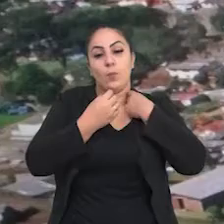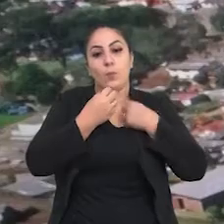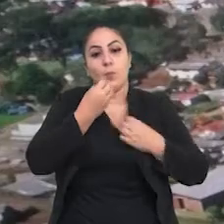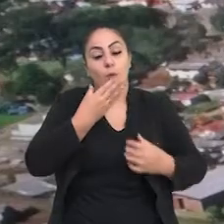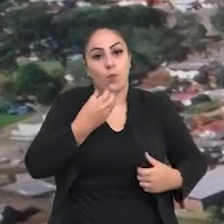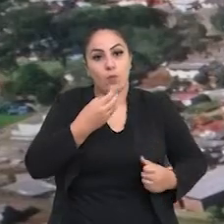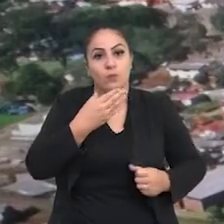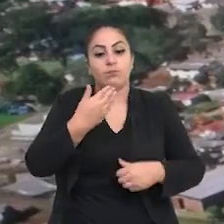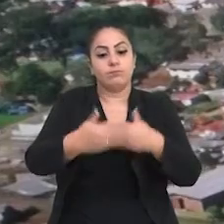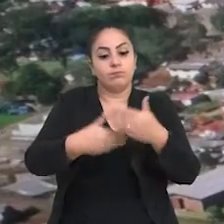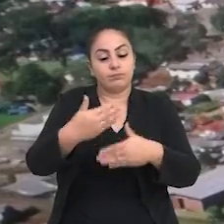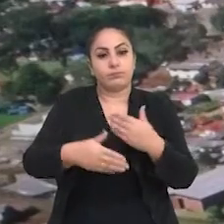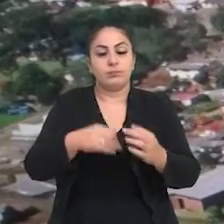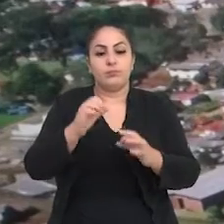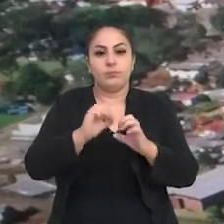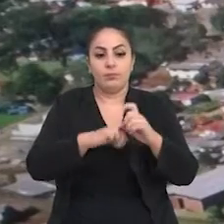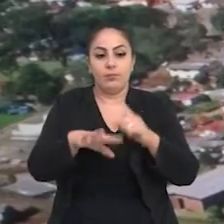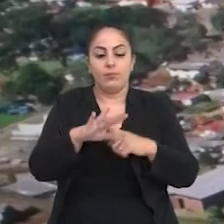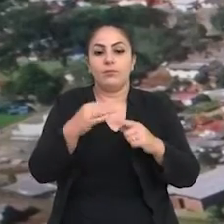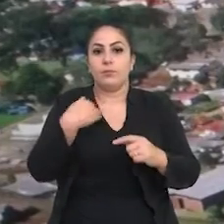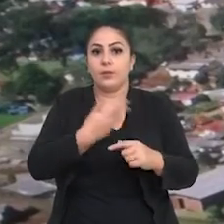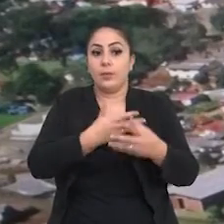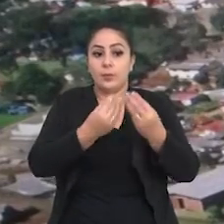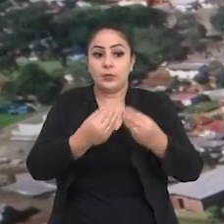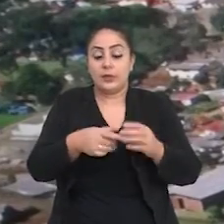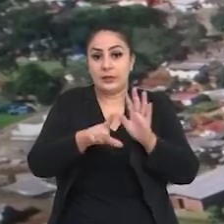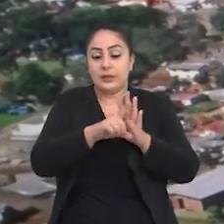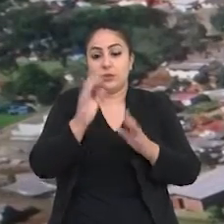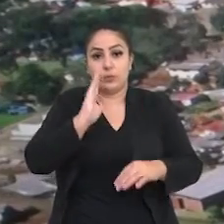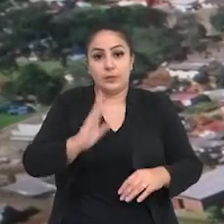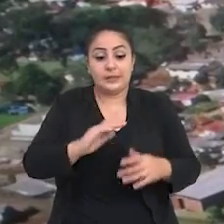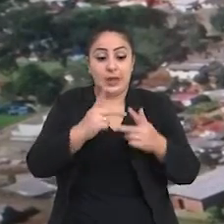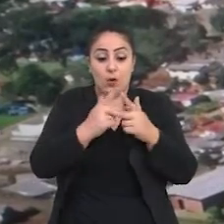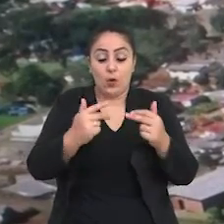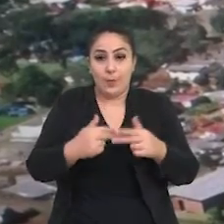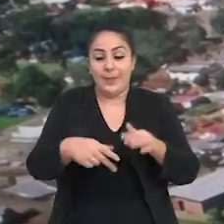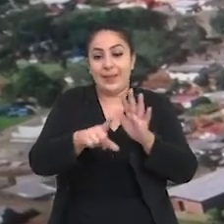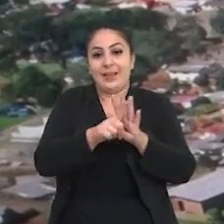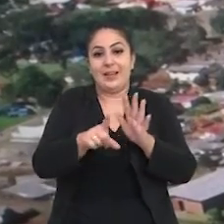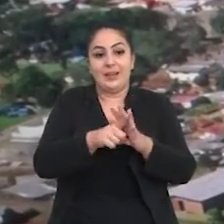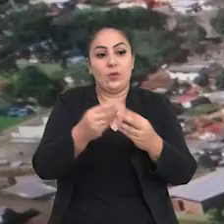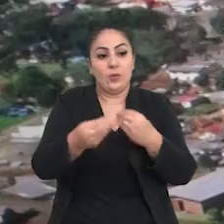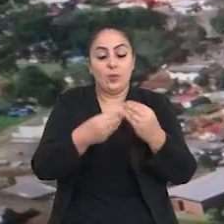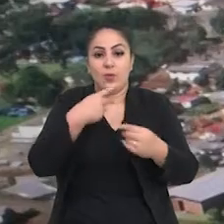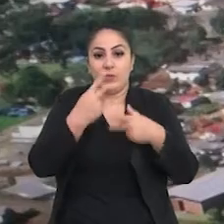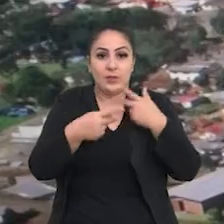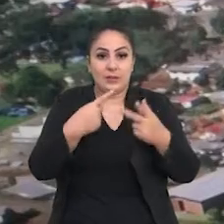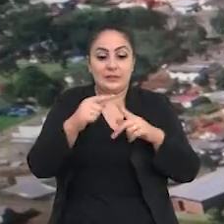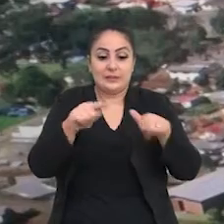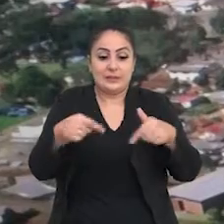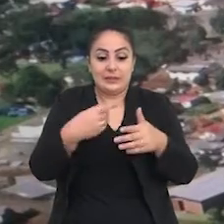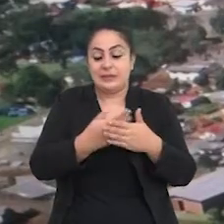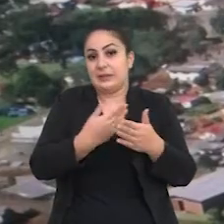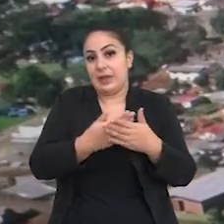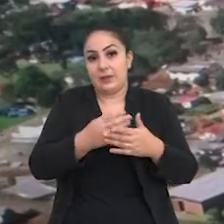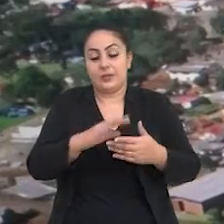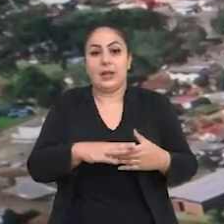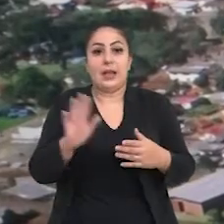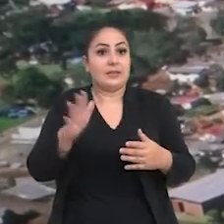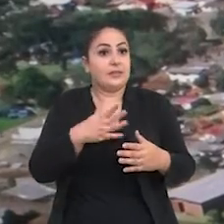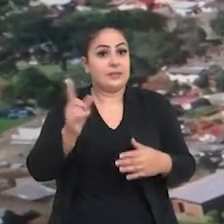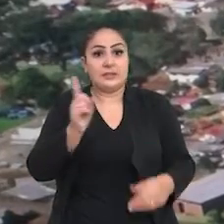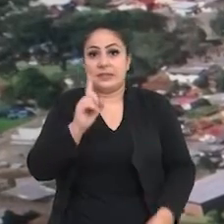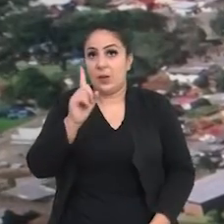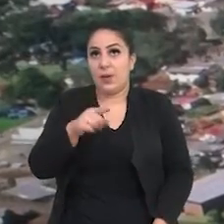na sociedade. Nós temos muitas legislações no Brasil, mas algumas leis, elas, como eu costumo dizer em sala de aula, às vezes elas